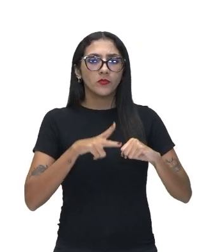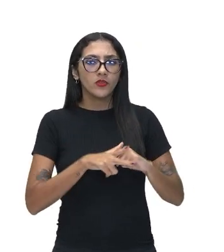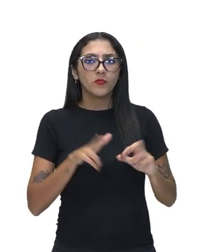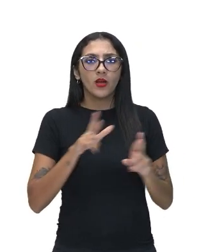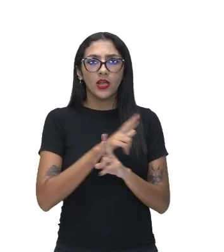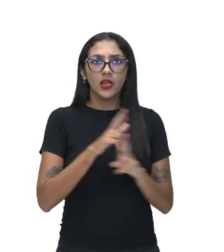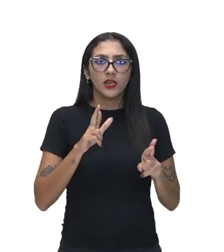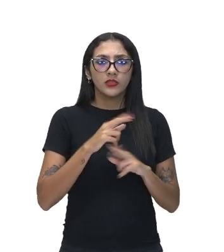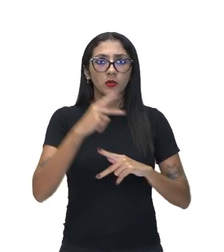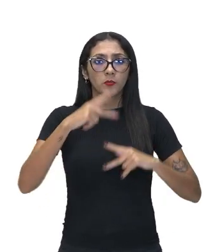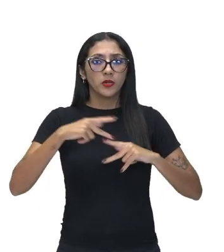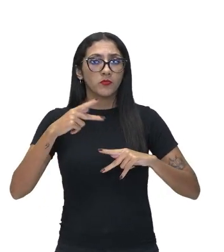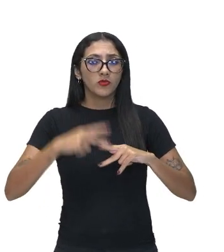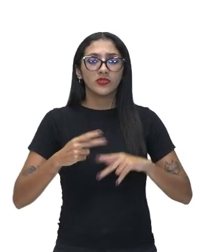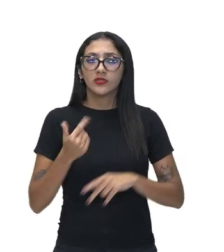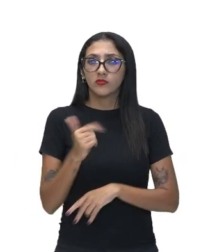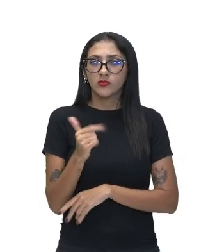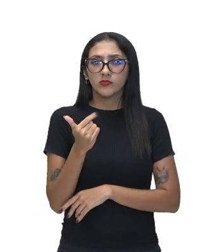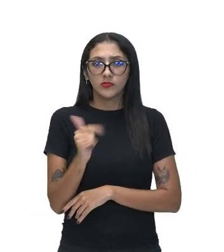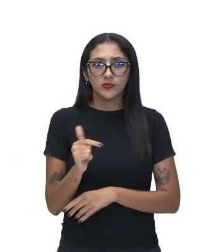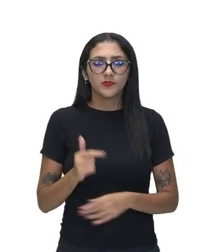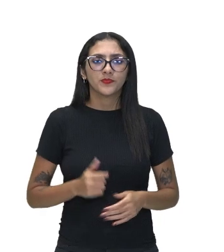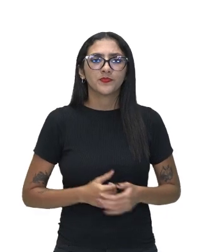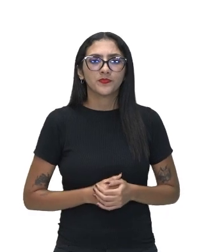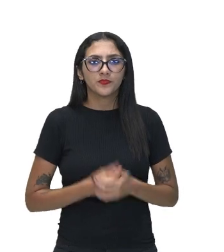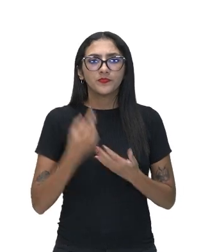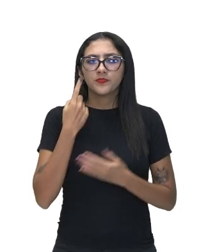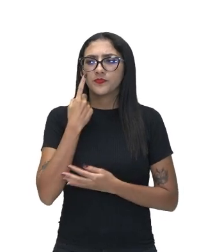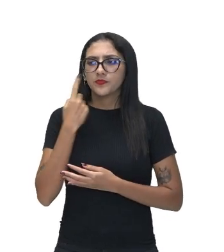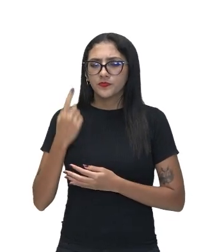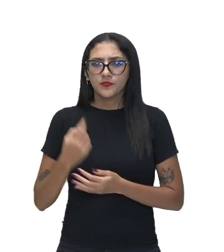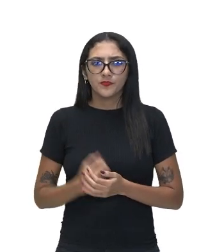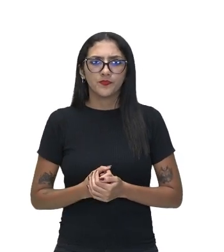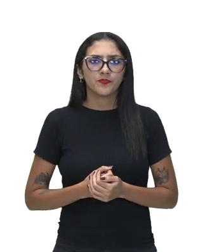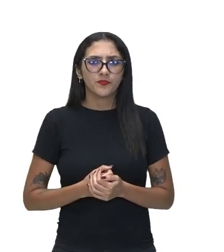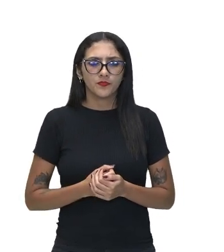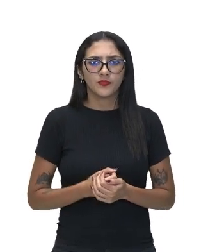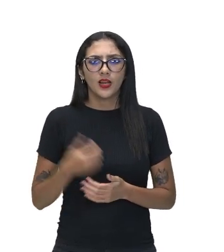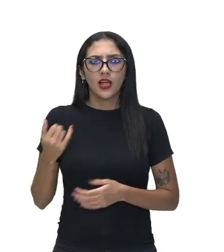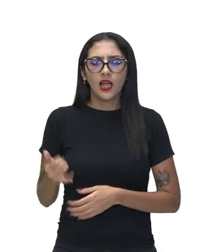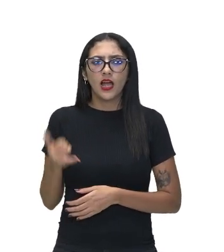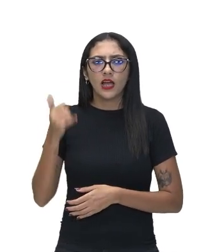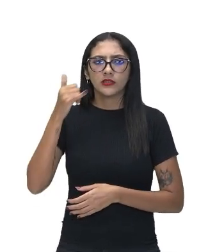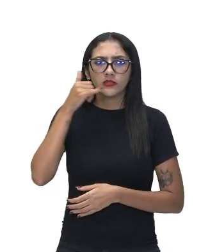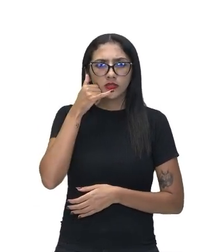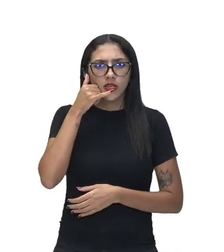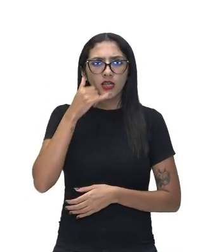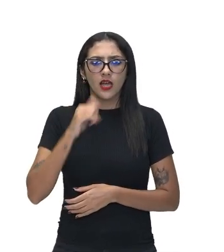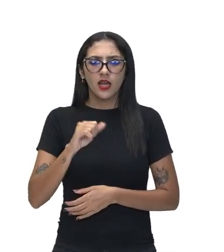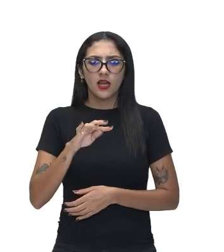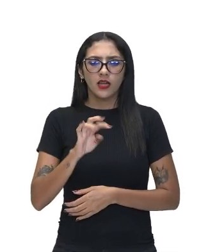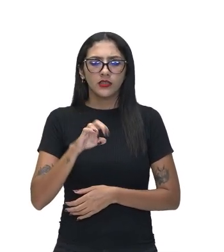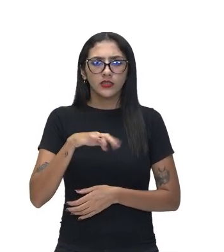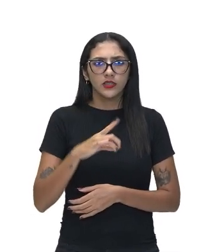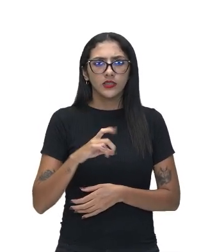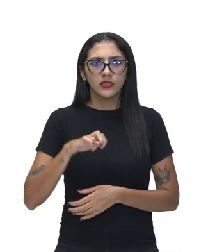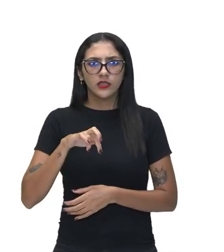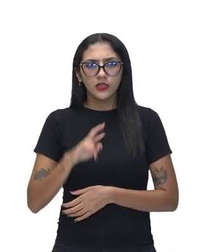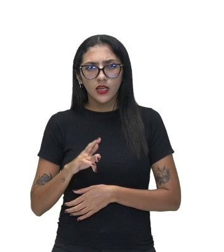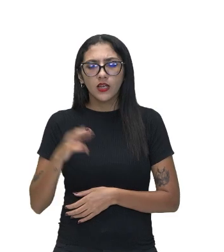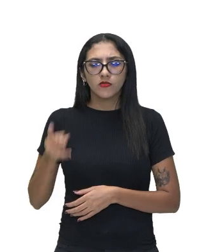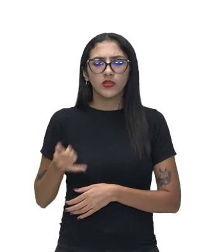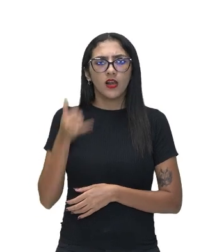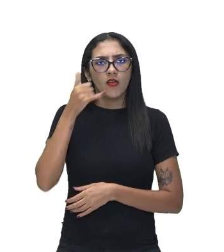o telefone, ok? Então, perceba que aí nós temos a preferência gramatical em relação a